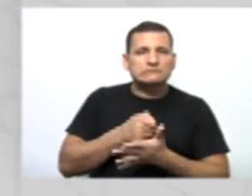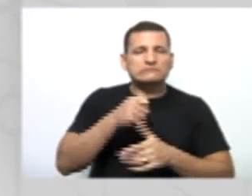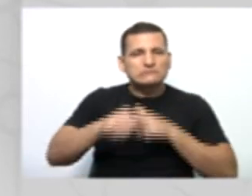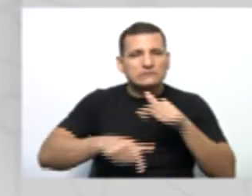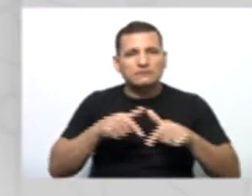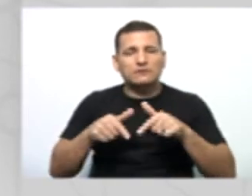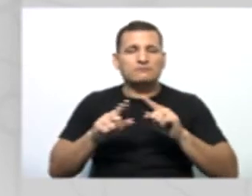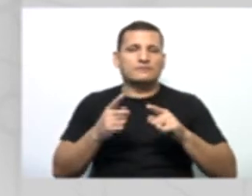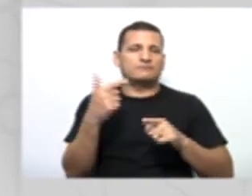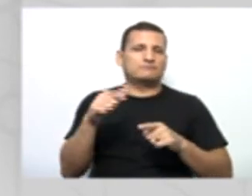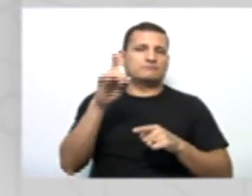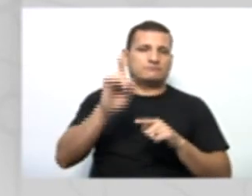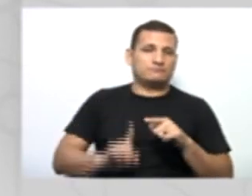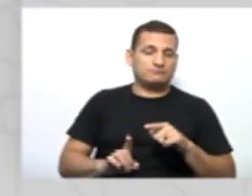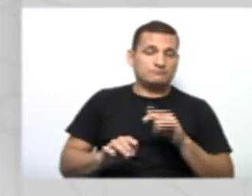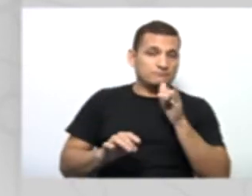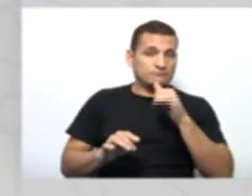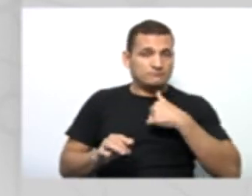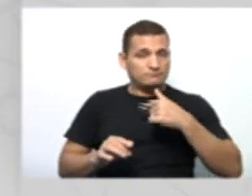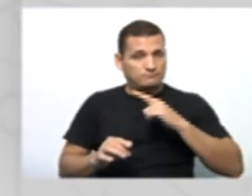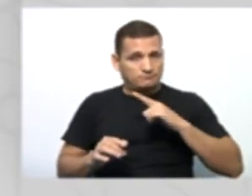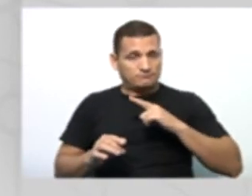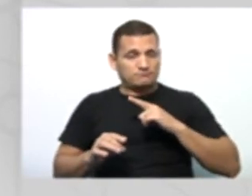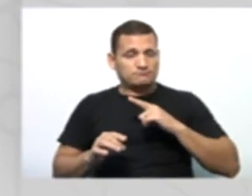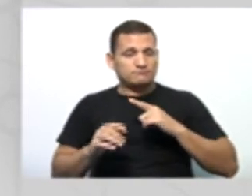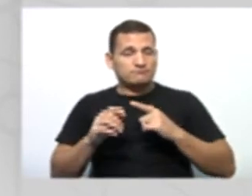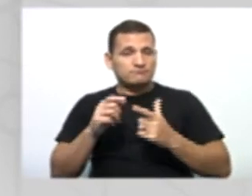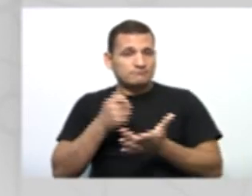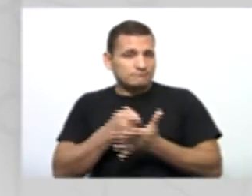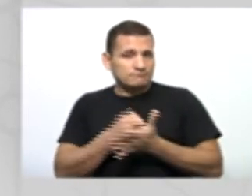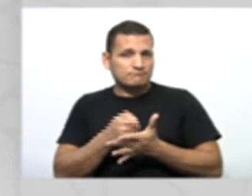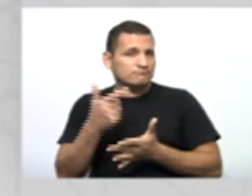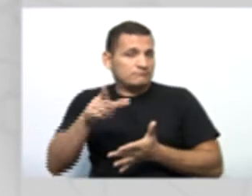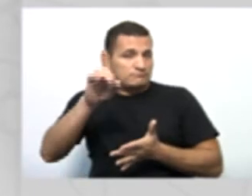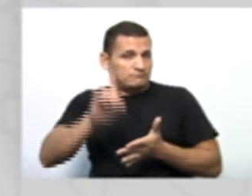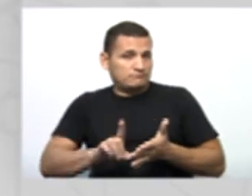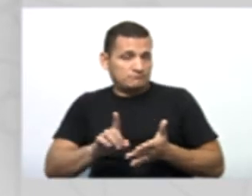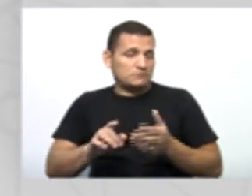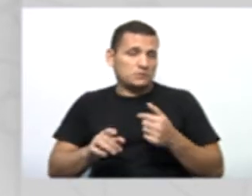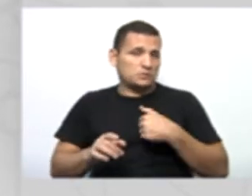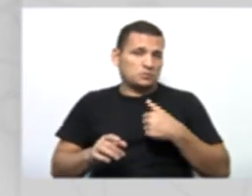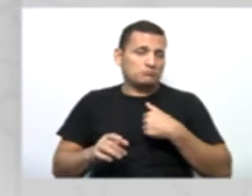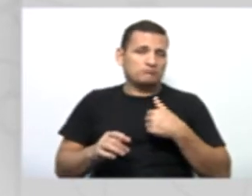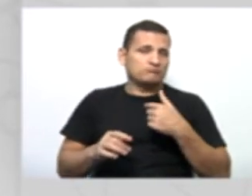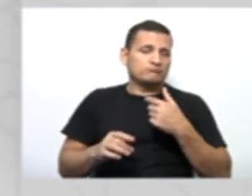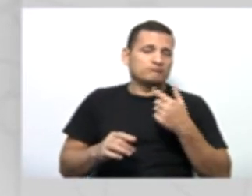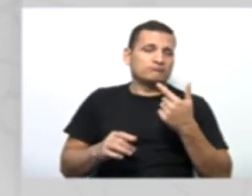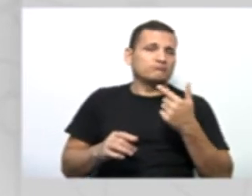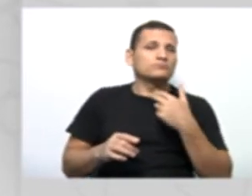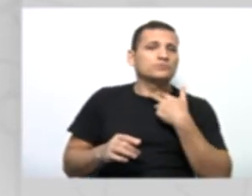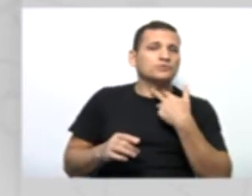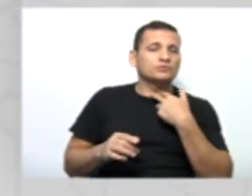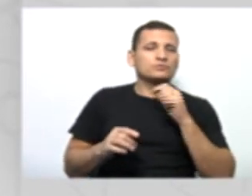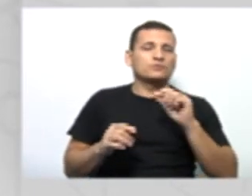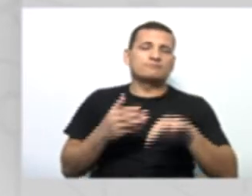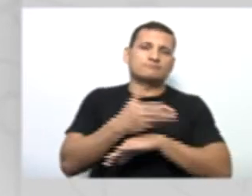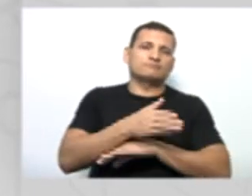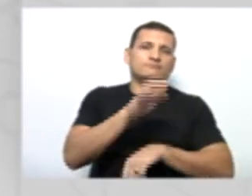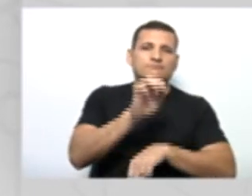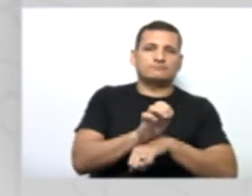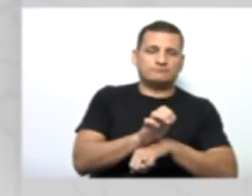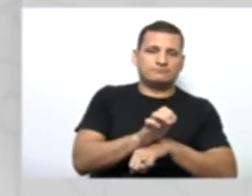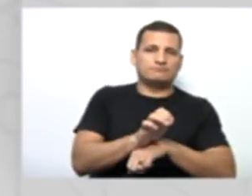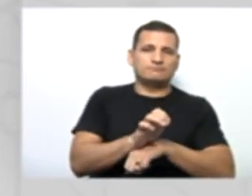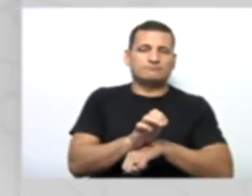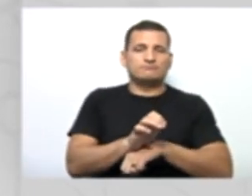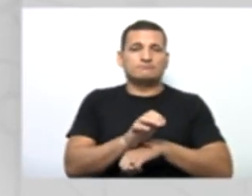eu não tenho direitos, eu não posso ser considerado pelo Estado, ou eu também não posso me considerar como um cidadão. Eu preciso